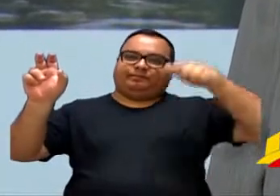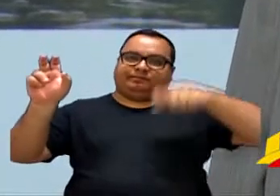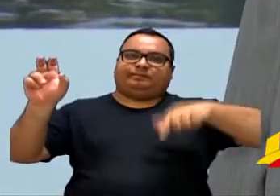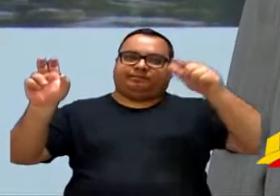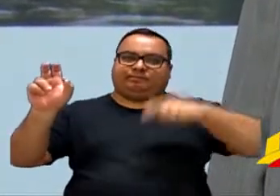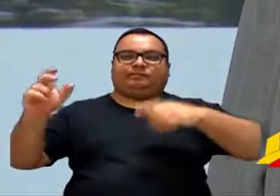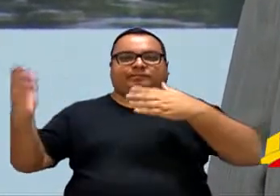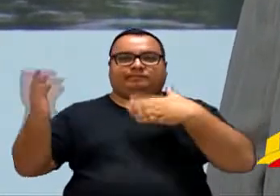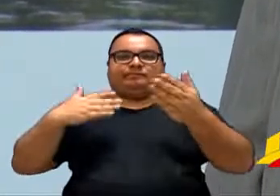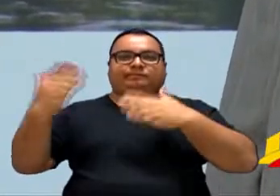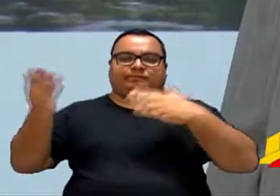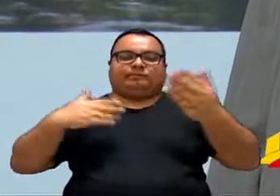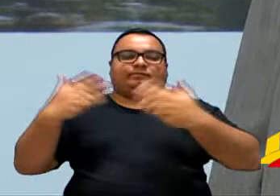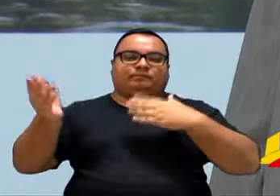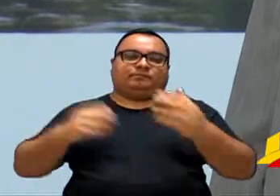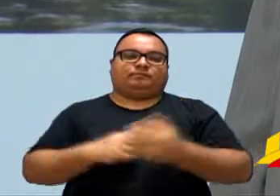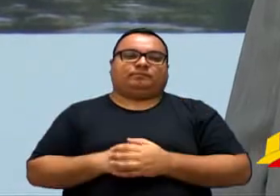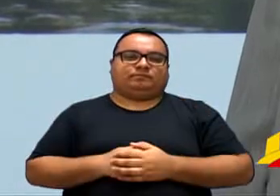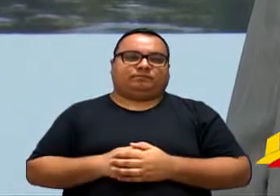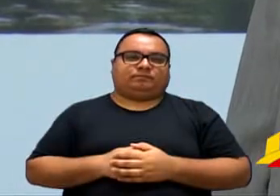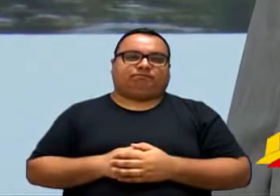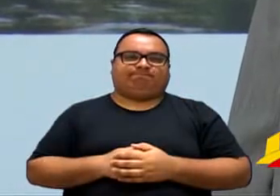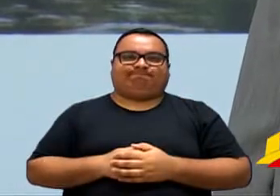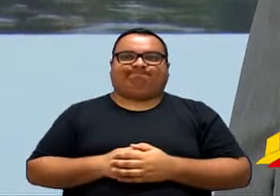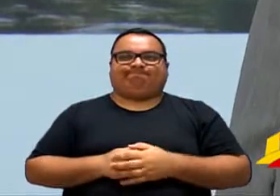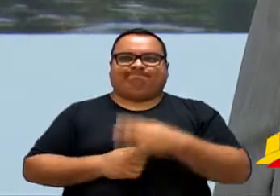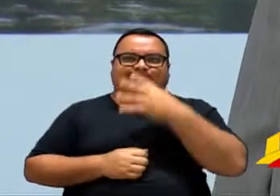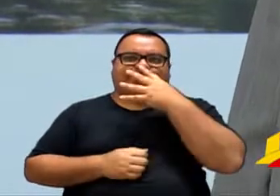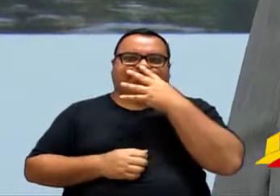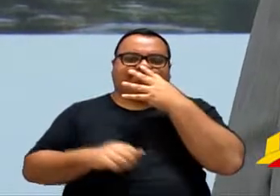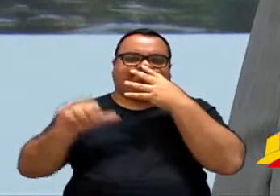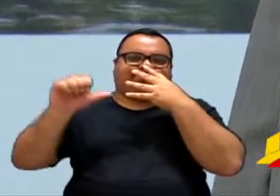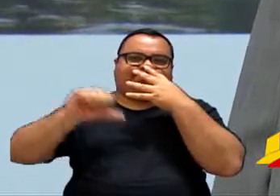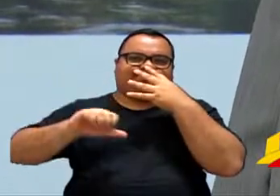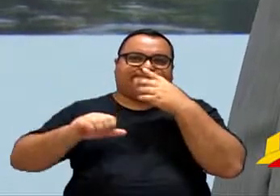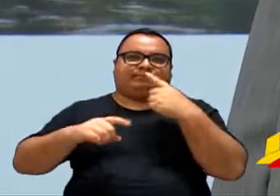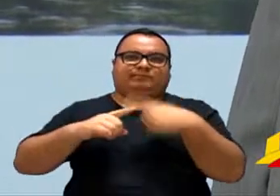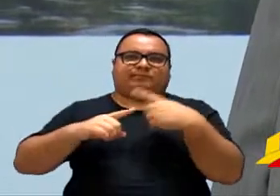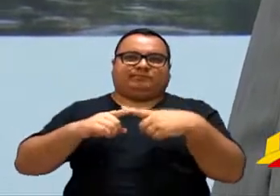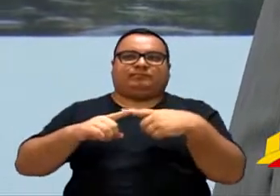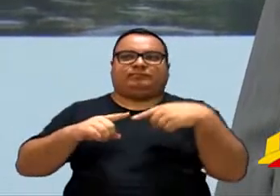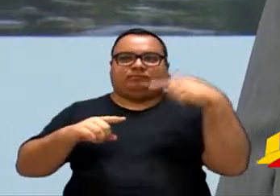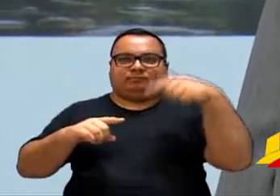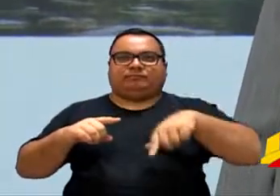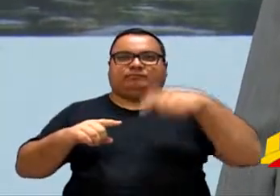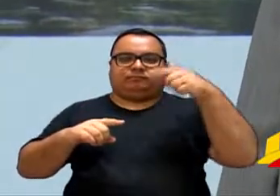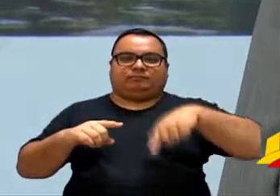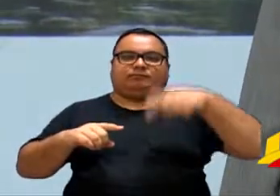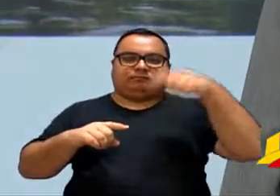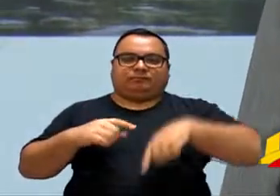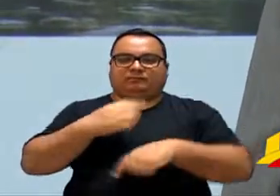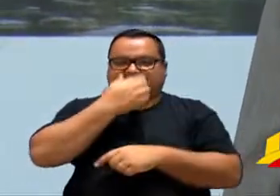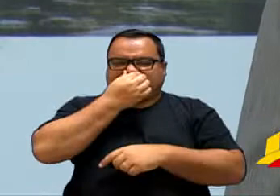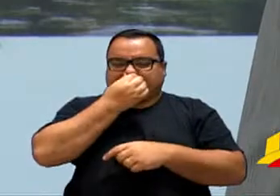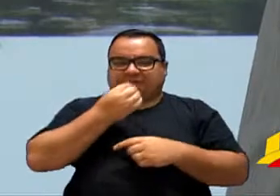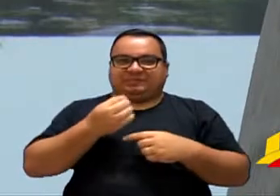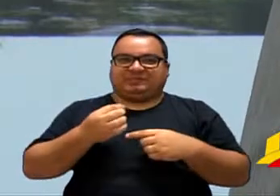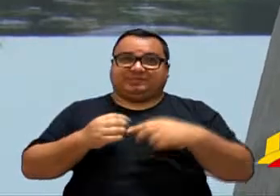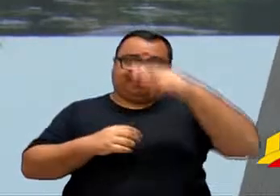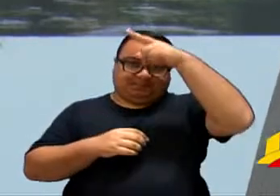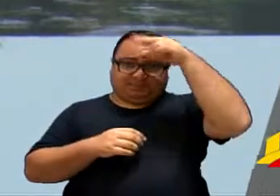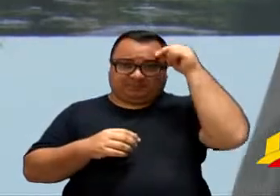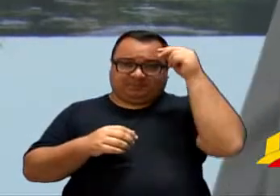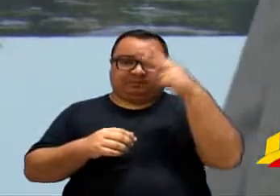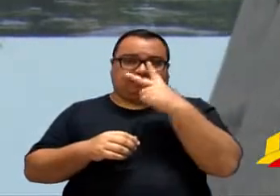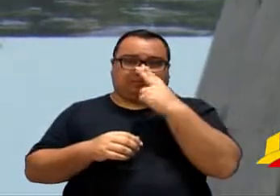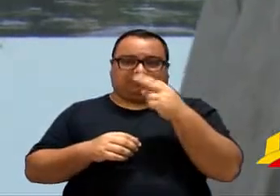é admirável no sentido negativo como administração pública deixa um espaço como aquele